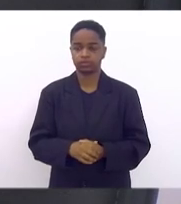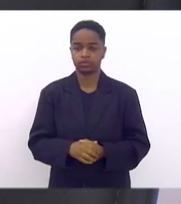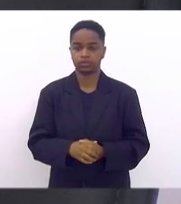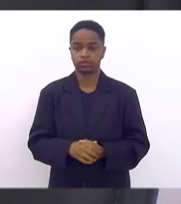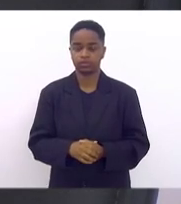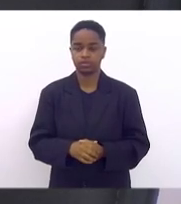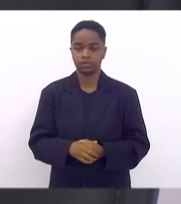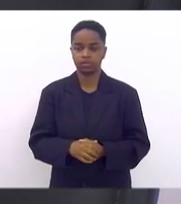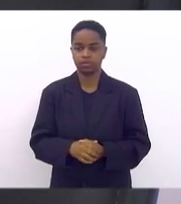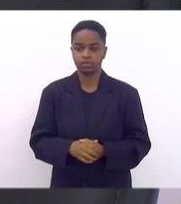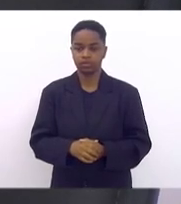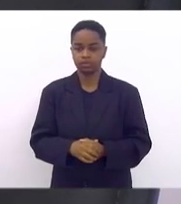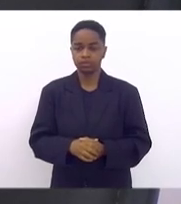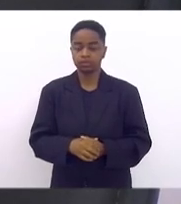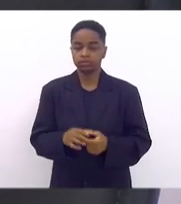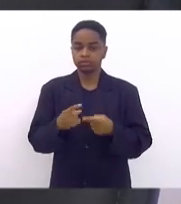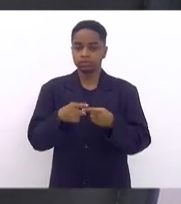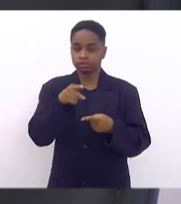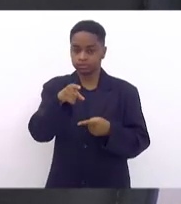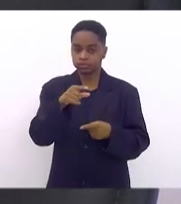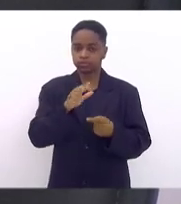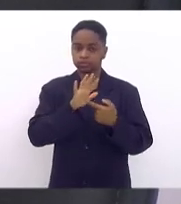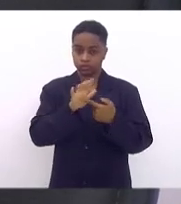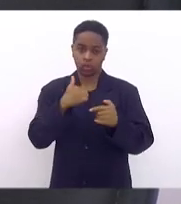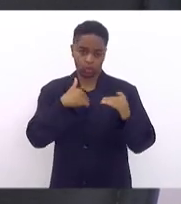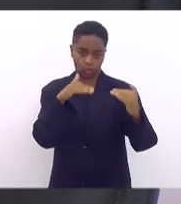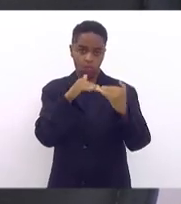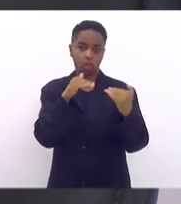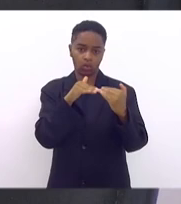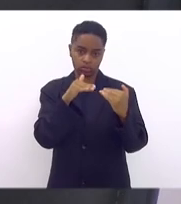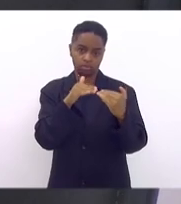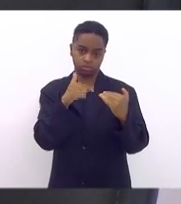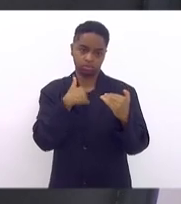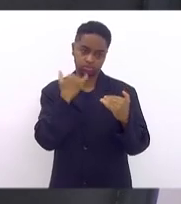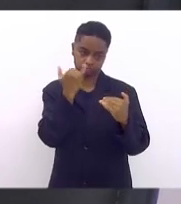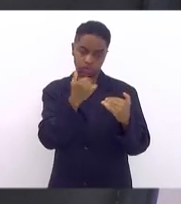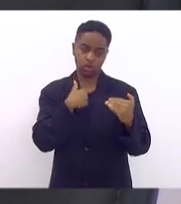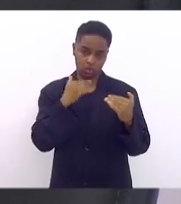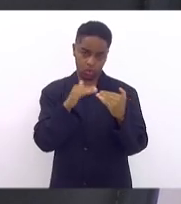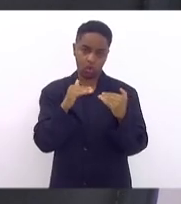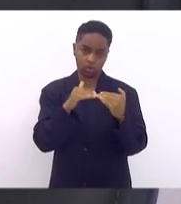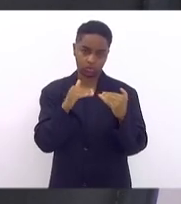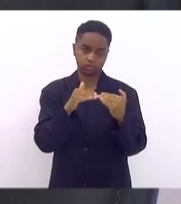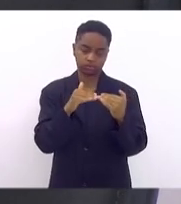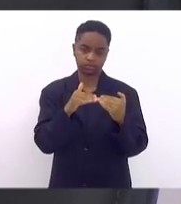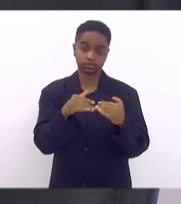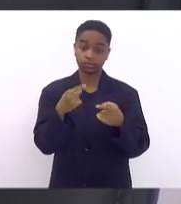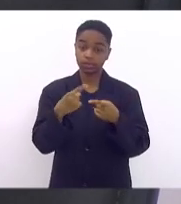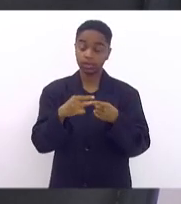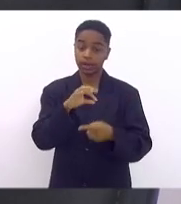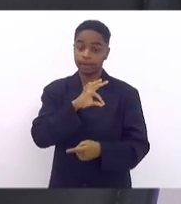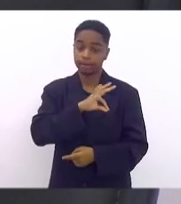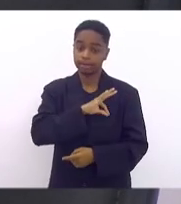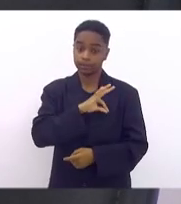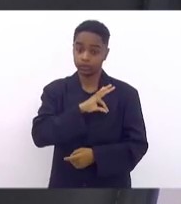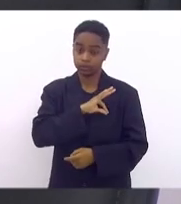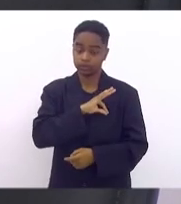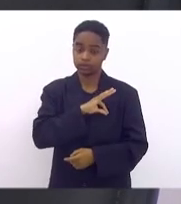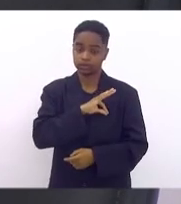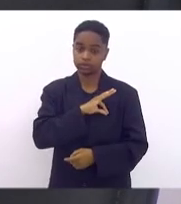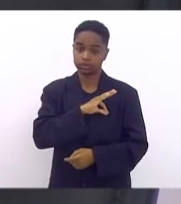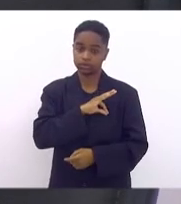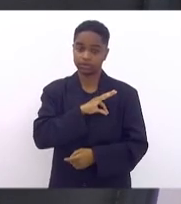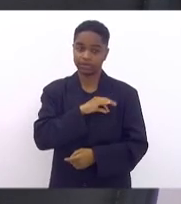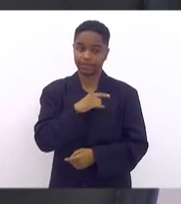que a polícia, e eu concordo com você, quero te dizer que eu concordo com você, é, a polícia ela tem